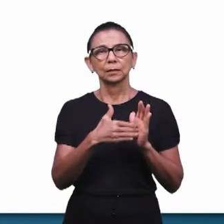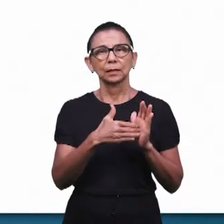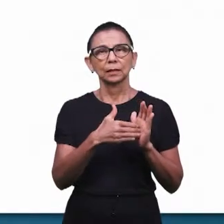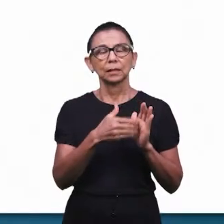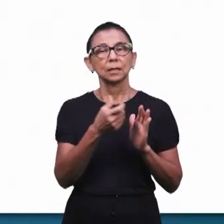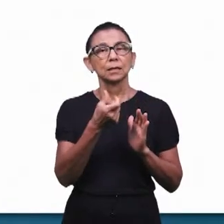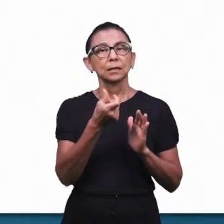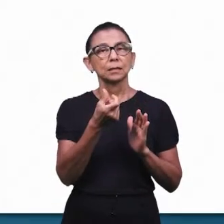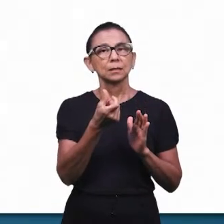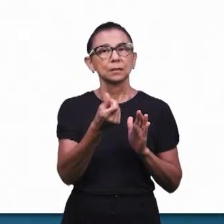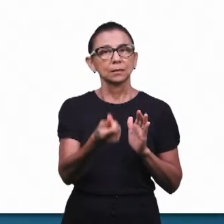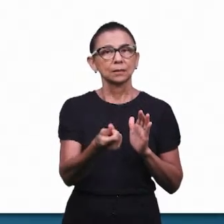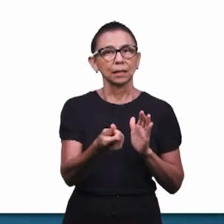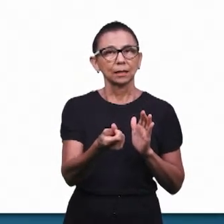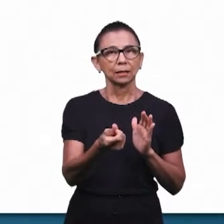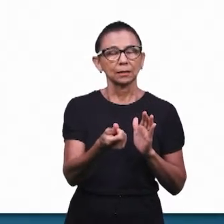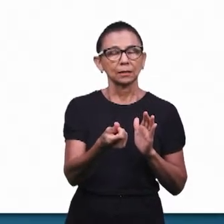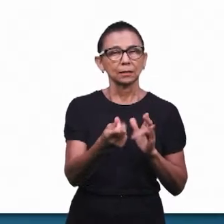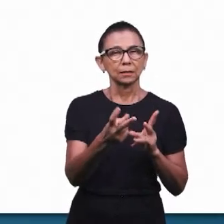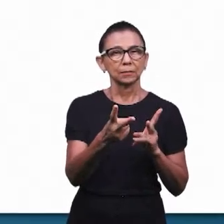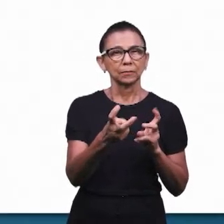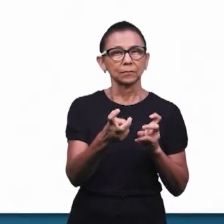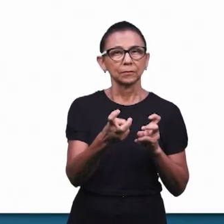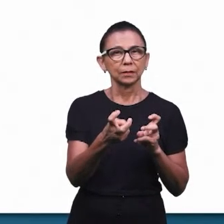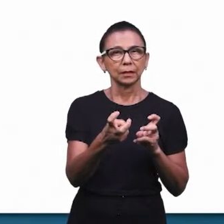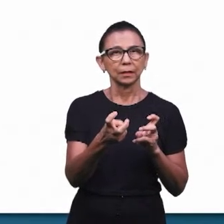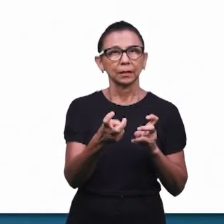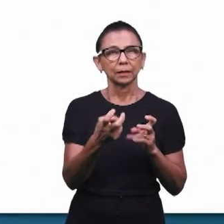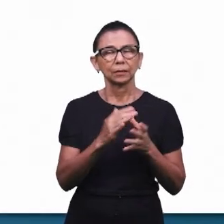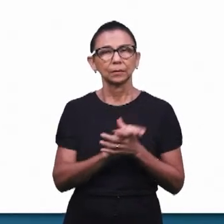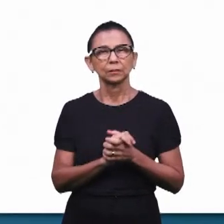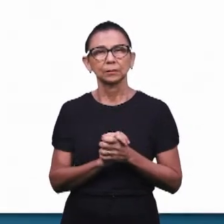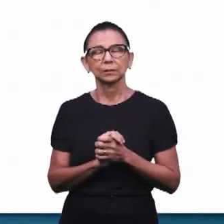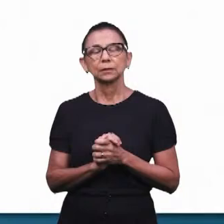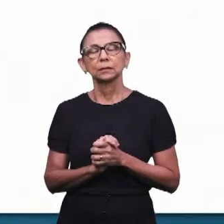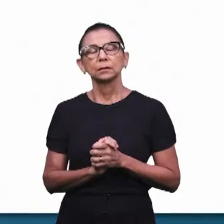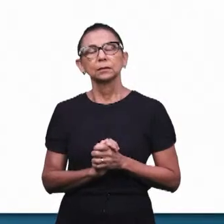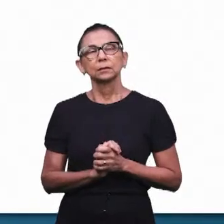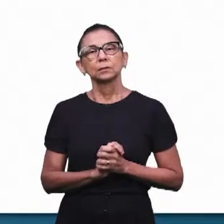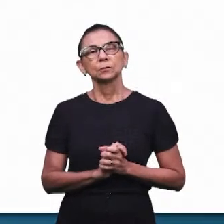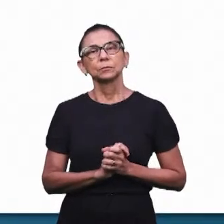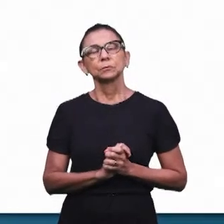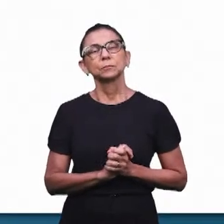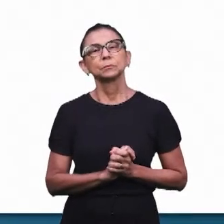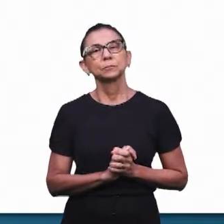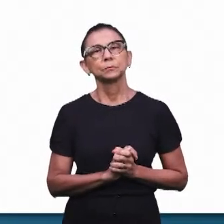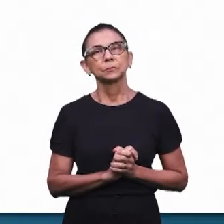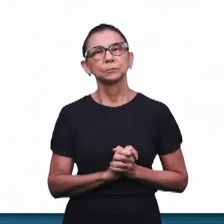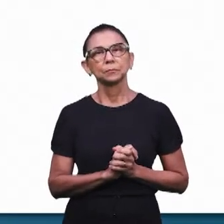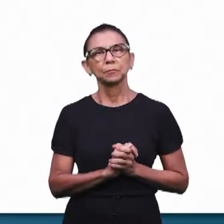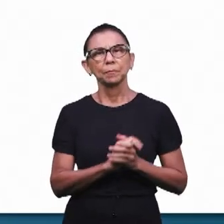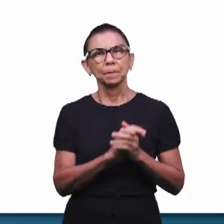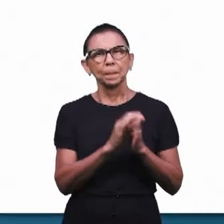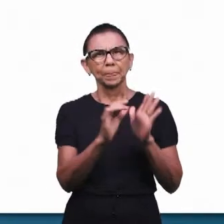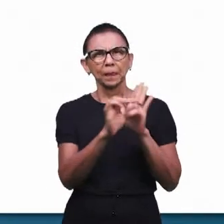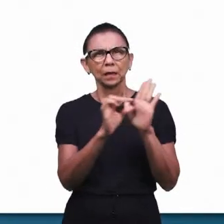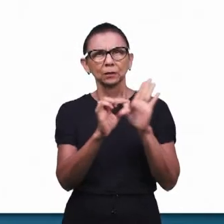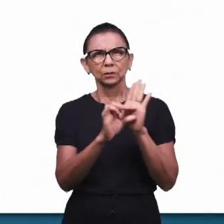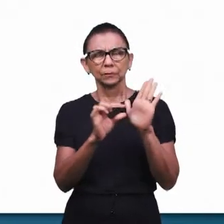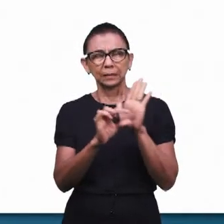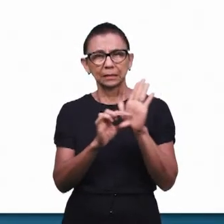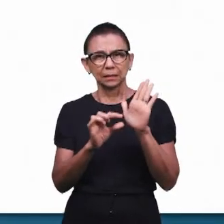6, identifique em cada momento, ou seja, em cada versículo